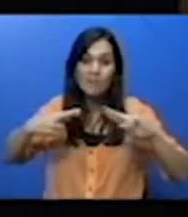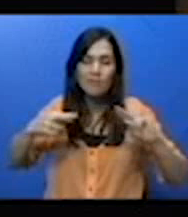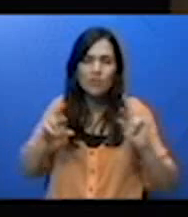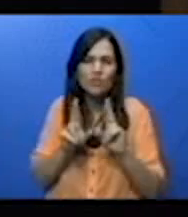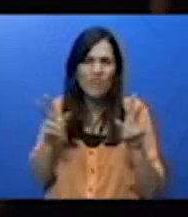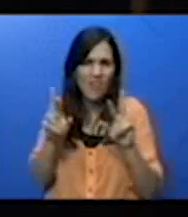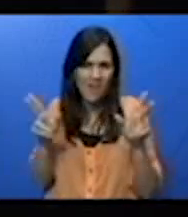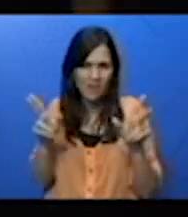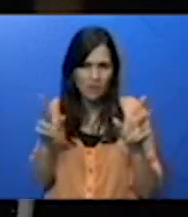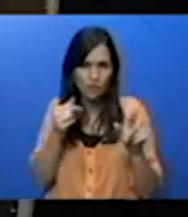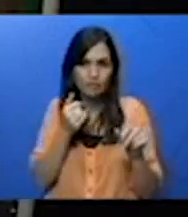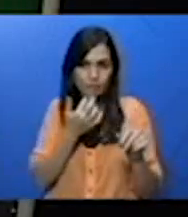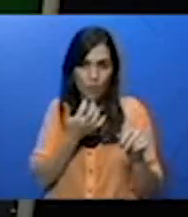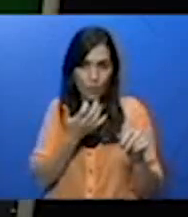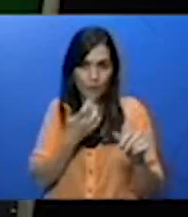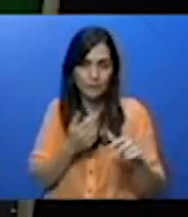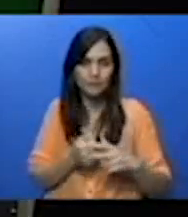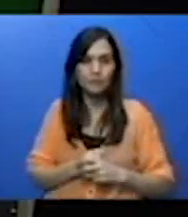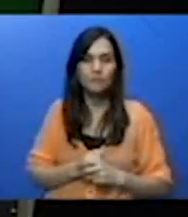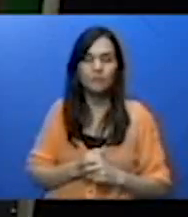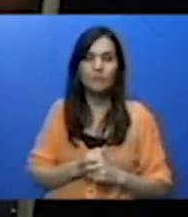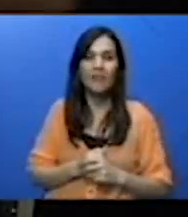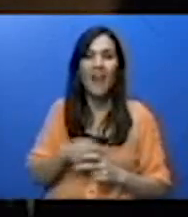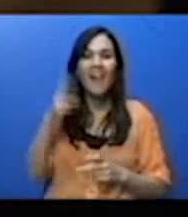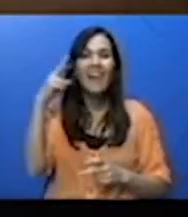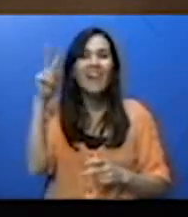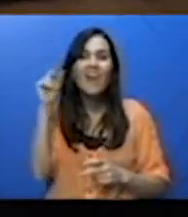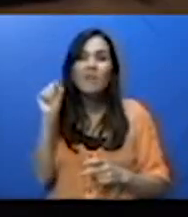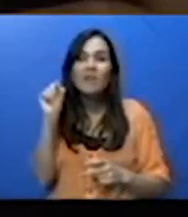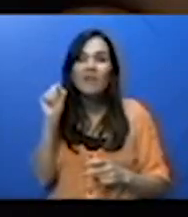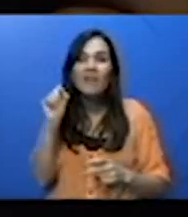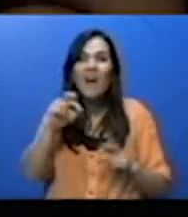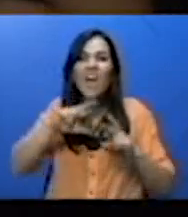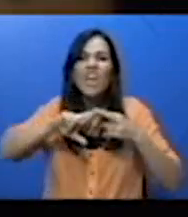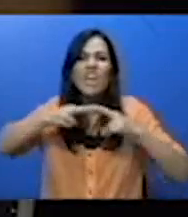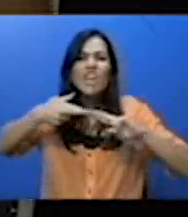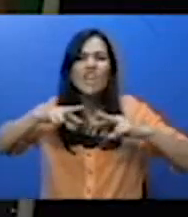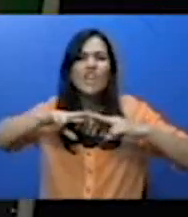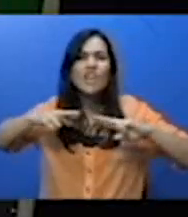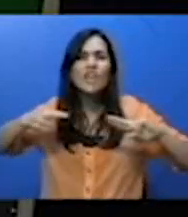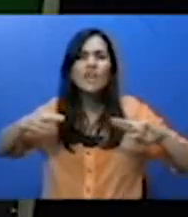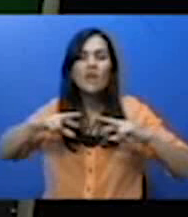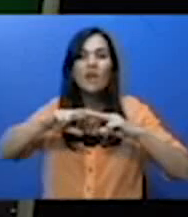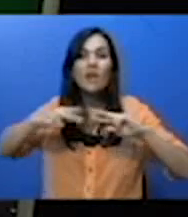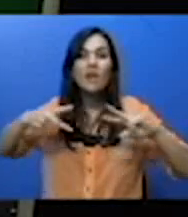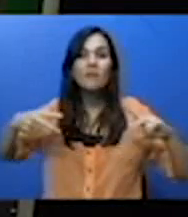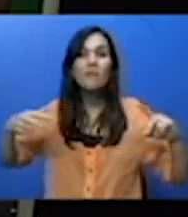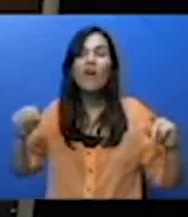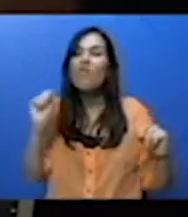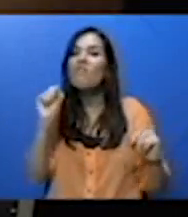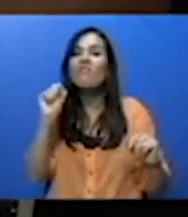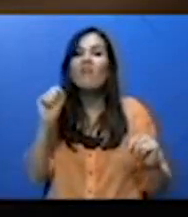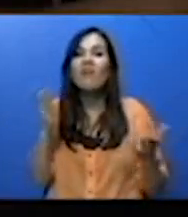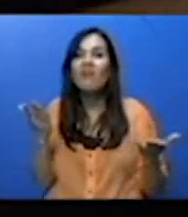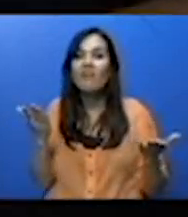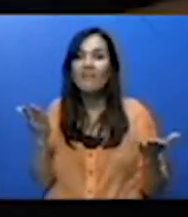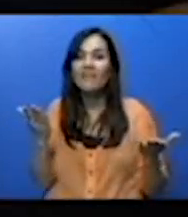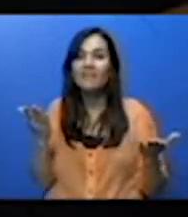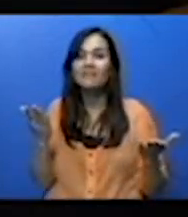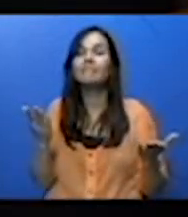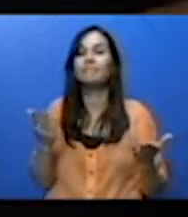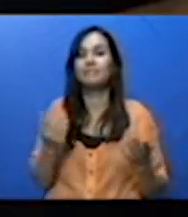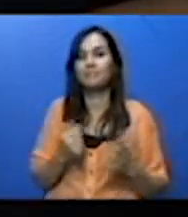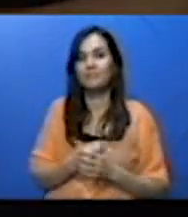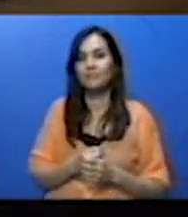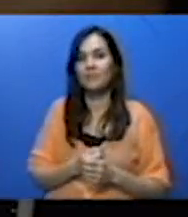nós vamos trabalhar com rimas. Vocês lembram que são rimas? Nós já estamos trabalhando desde, do primeiro, segundo ano com